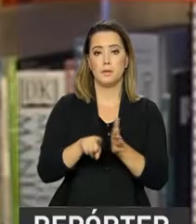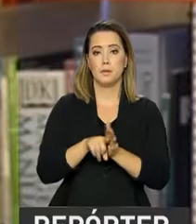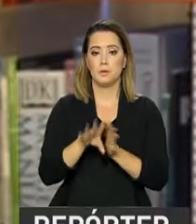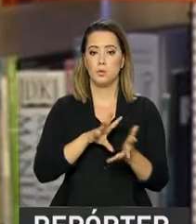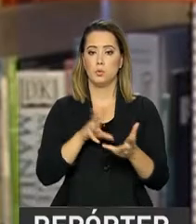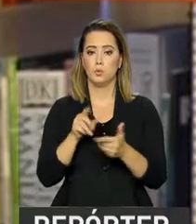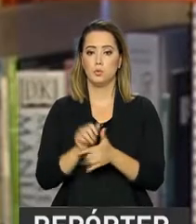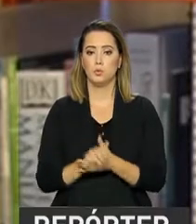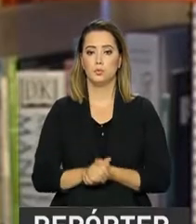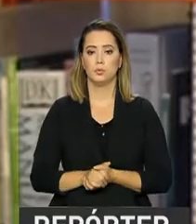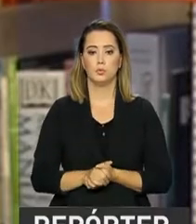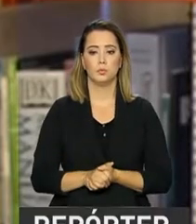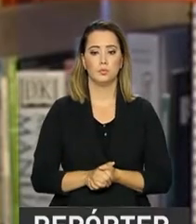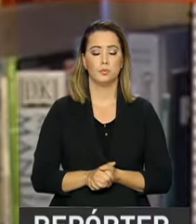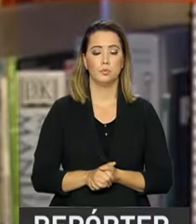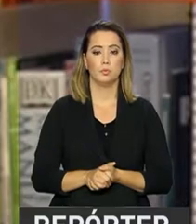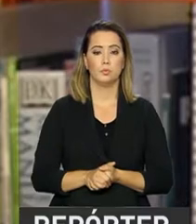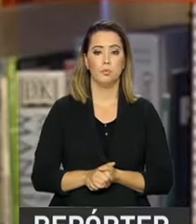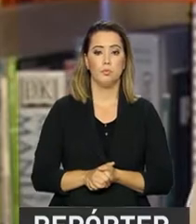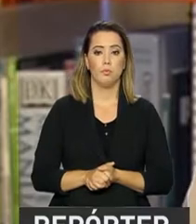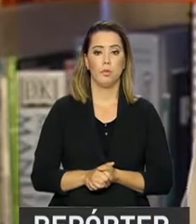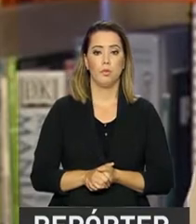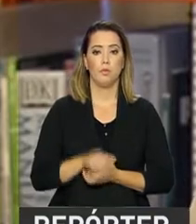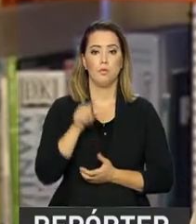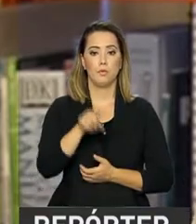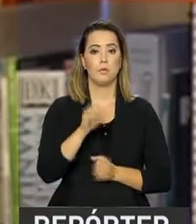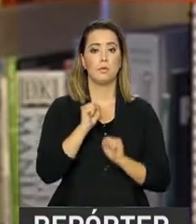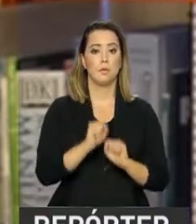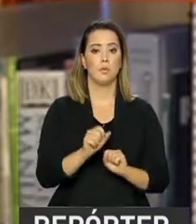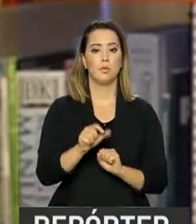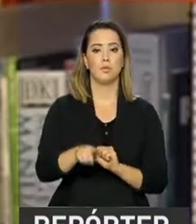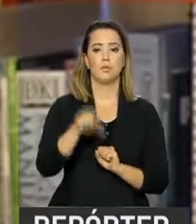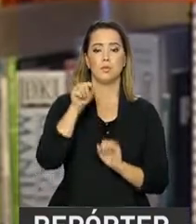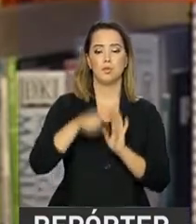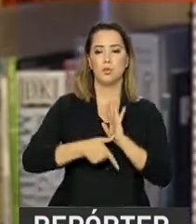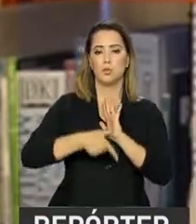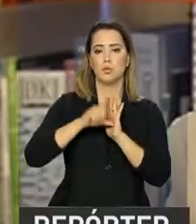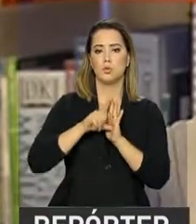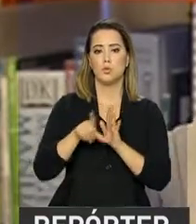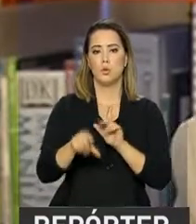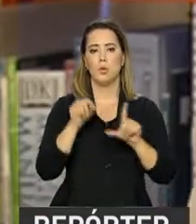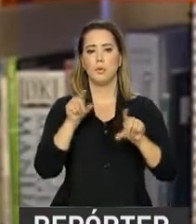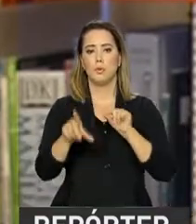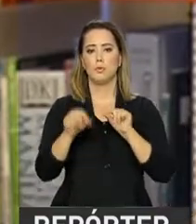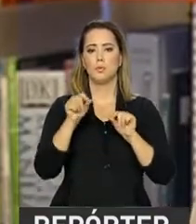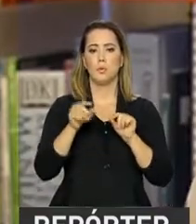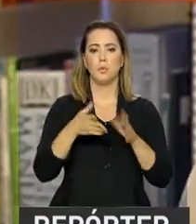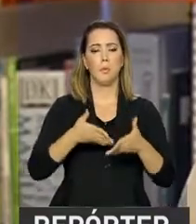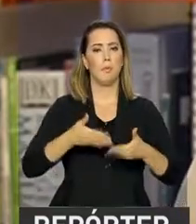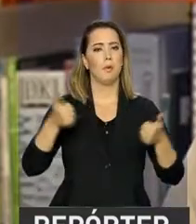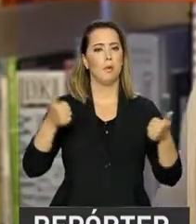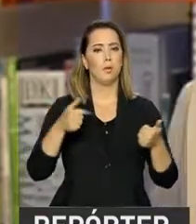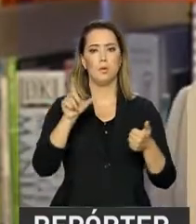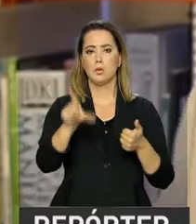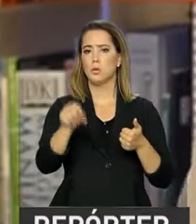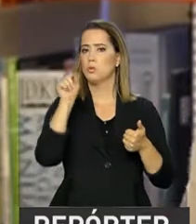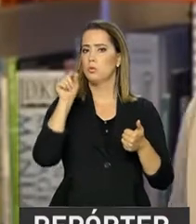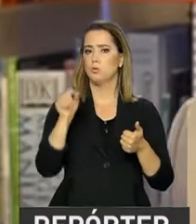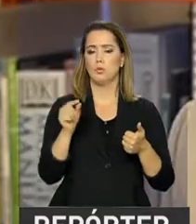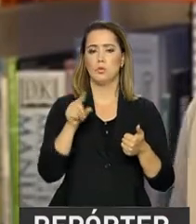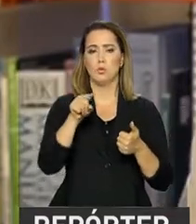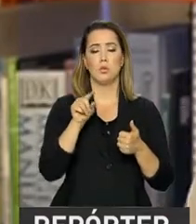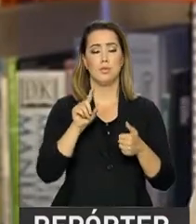você pode prévia um previamente selecionar os melhores candidatos se oprah em 30 candidatos mais interessante só